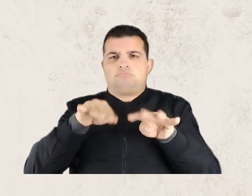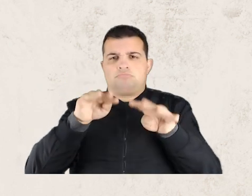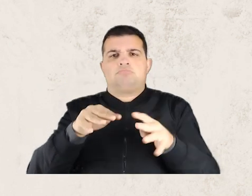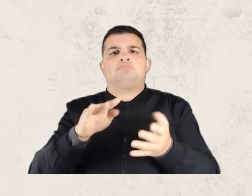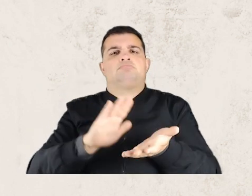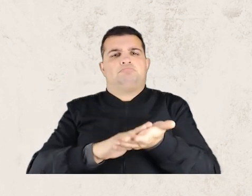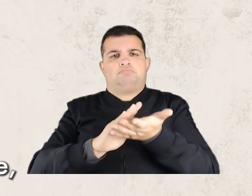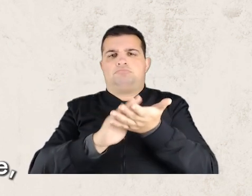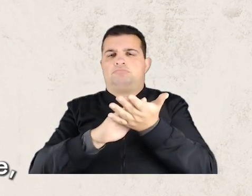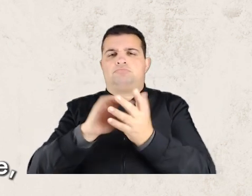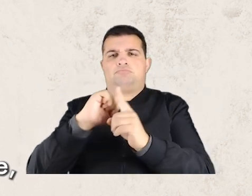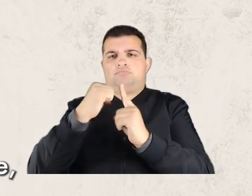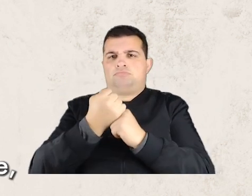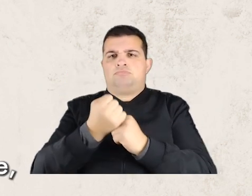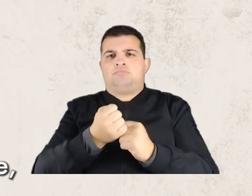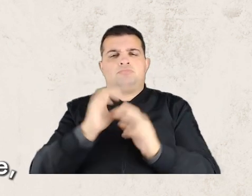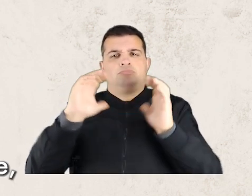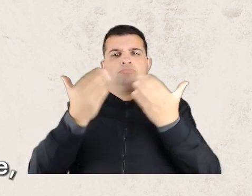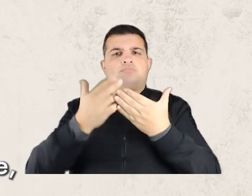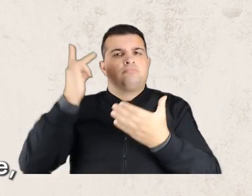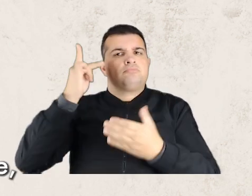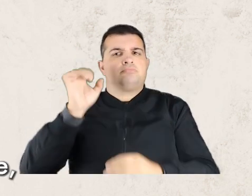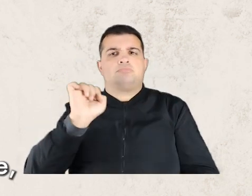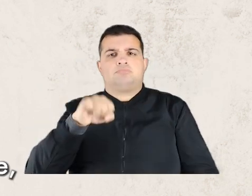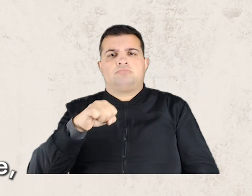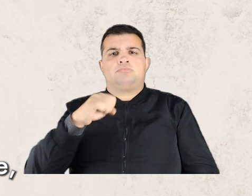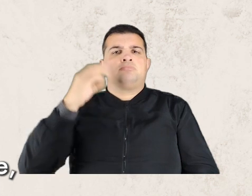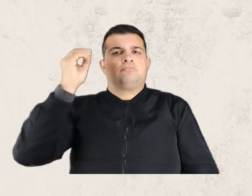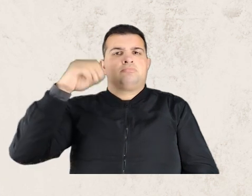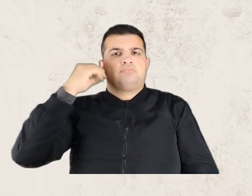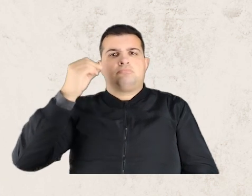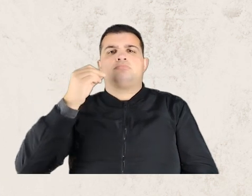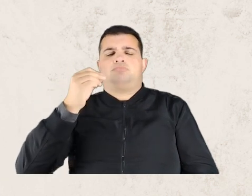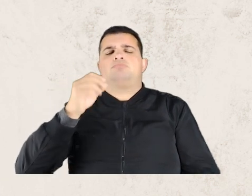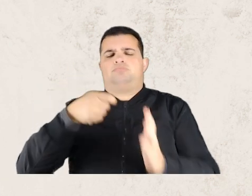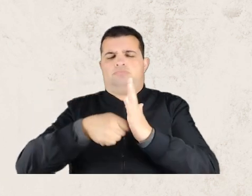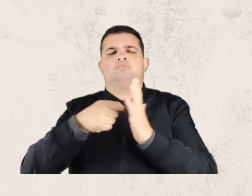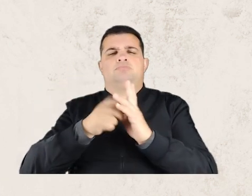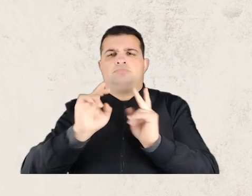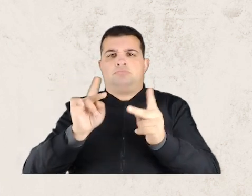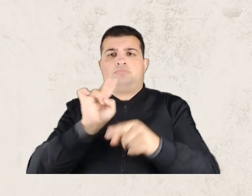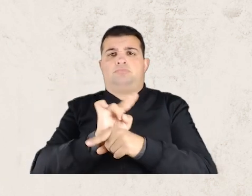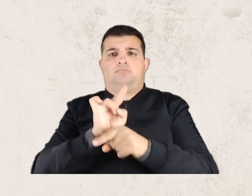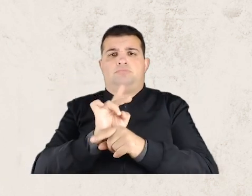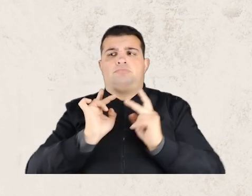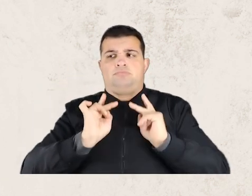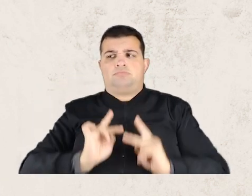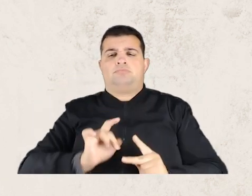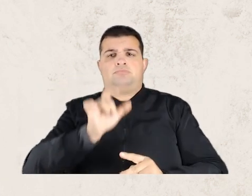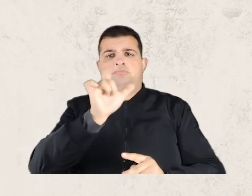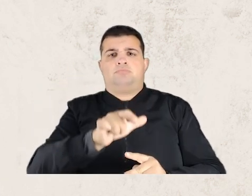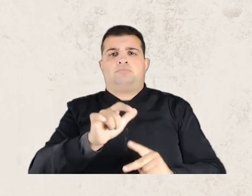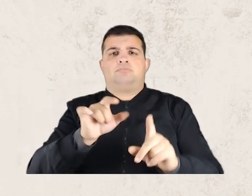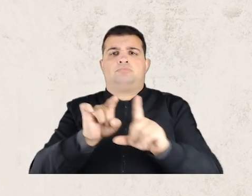uma psicologia que olhe a nossa gente, fale da nossa gente, seja da cor da nossa gente. Uma psicologia severina. Uma